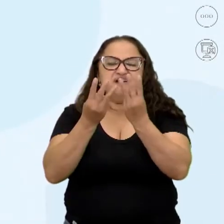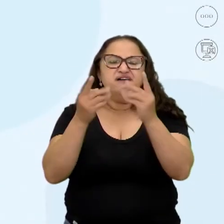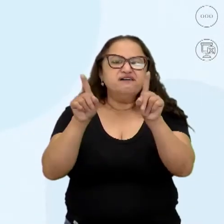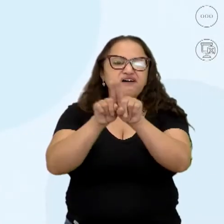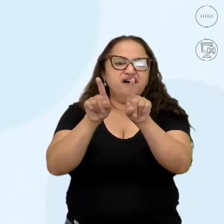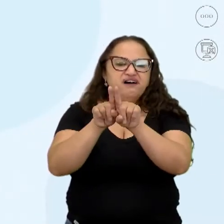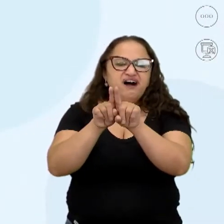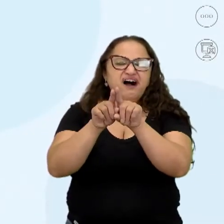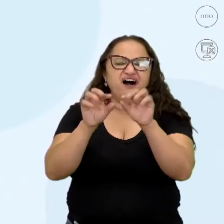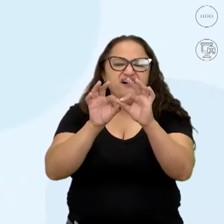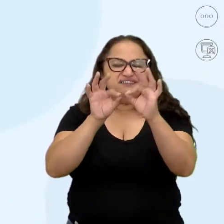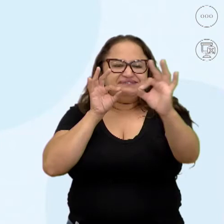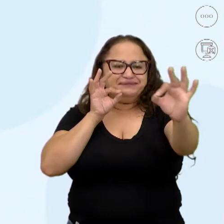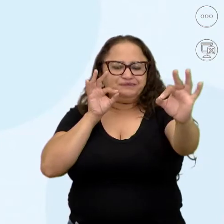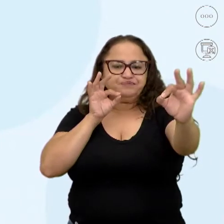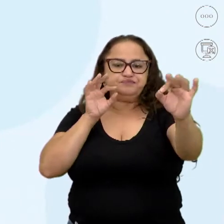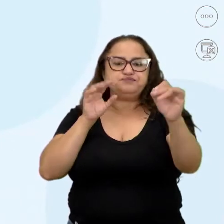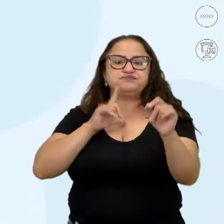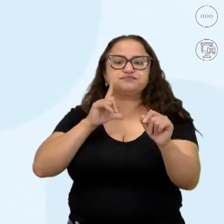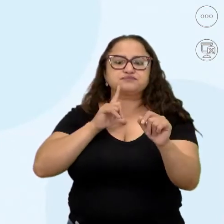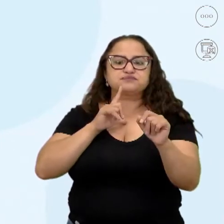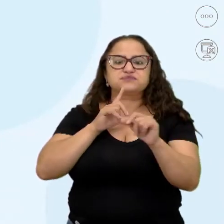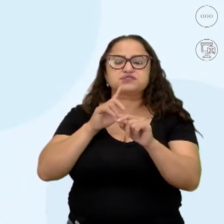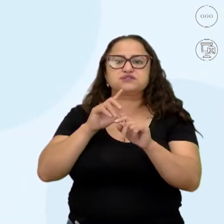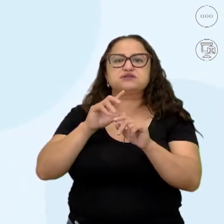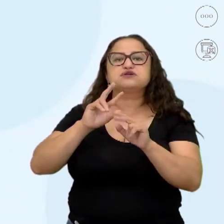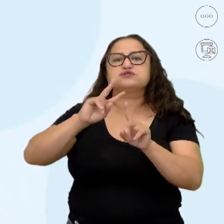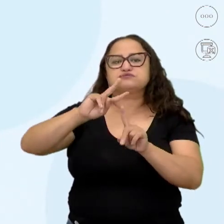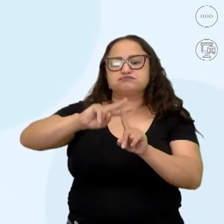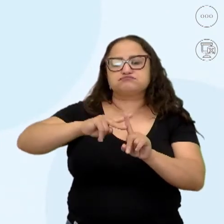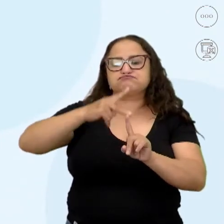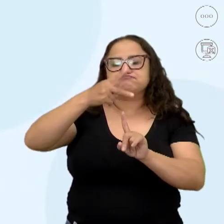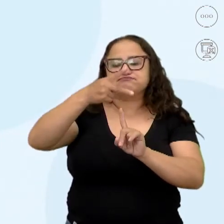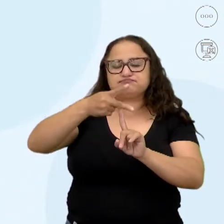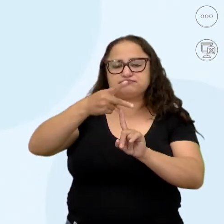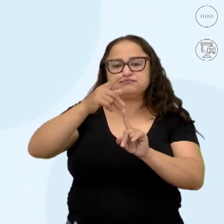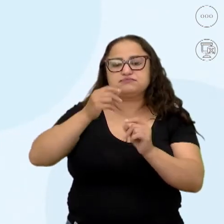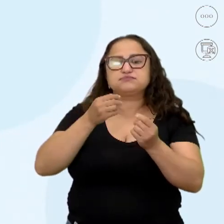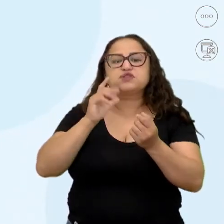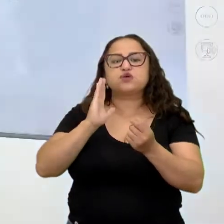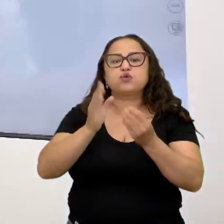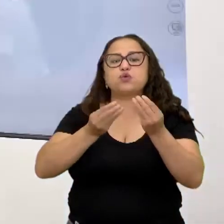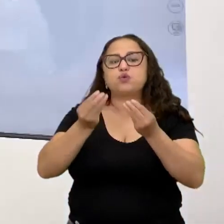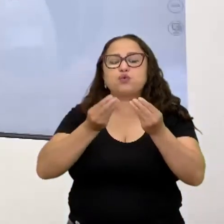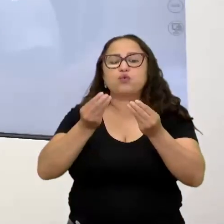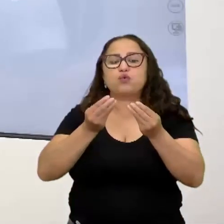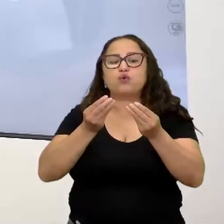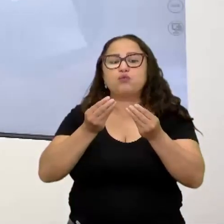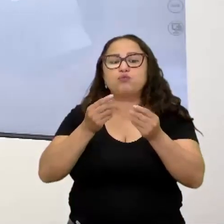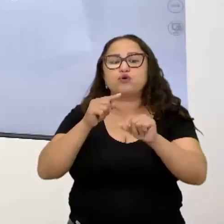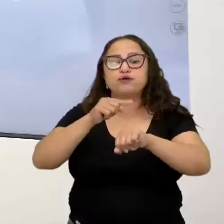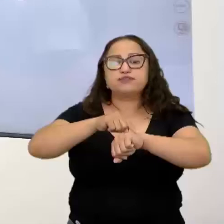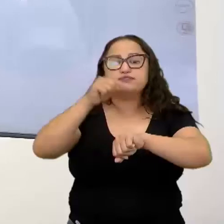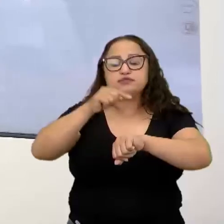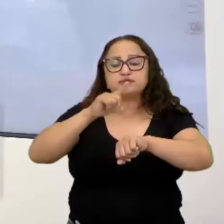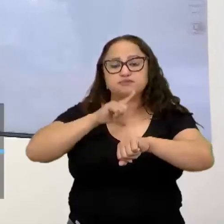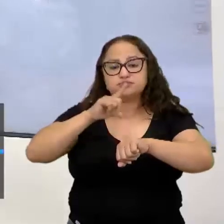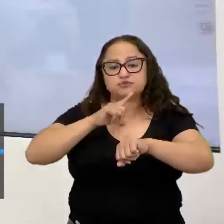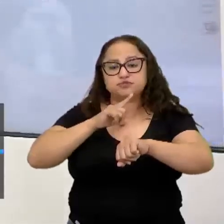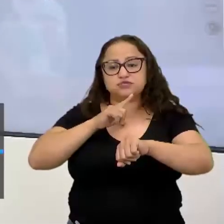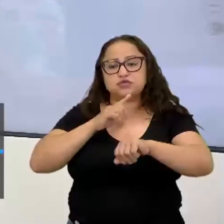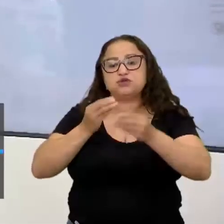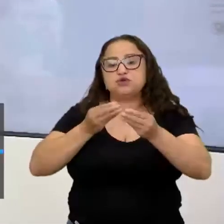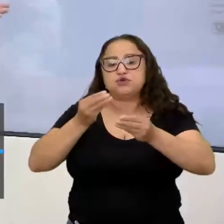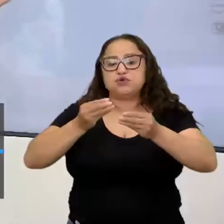depende de uma distância ao quadrado, né? Então aqui, como a gente pode calcular, por exemplo, qual é o campo gravitacional